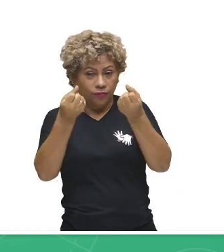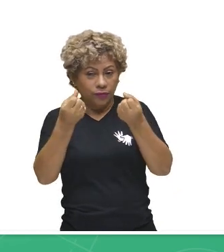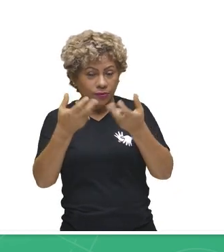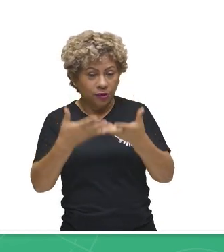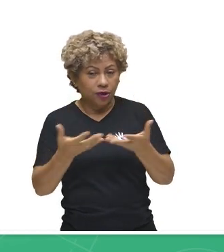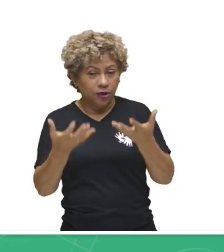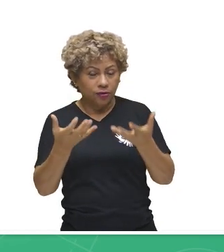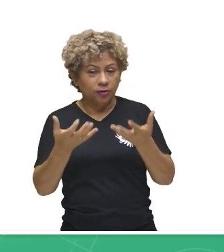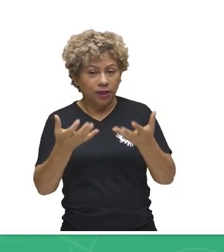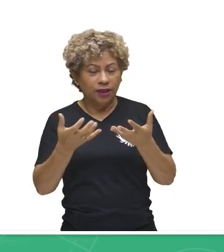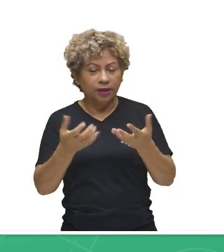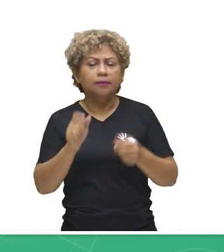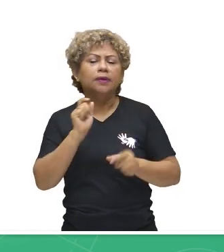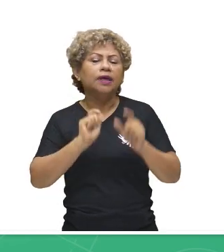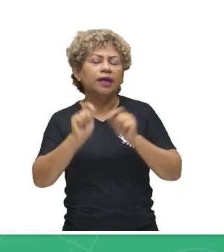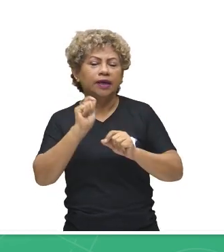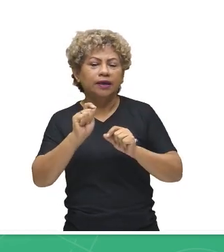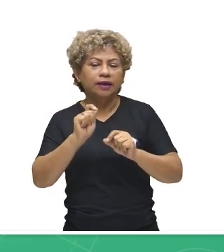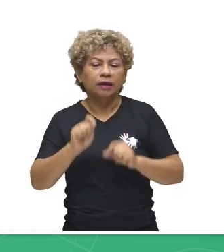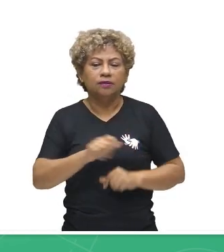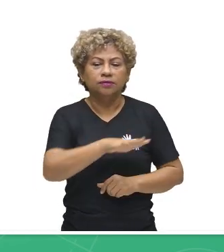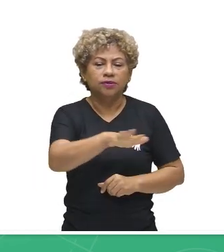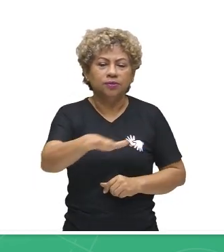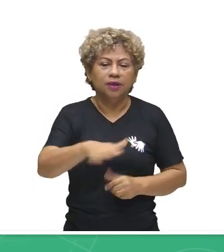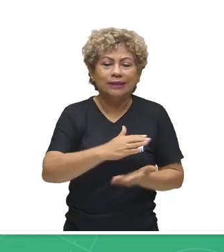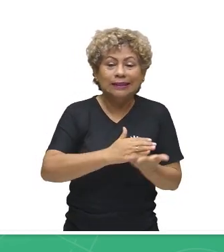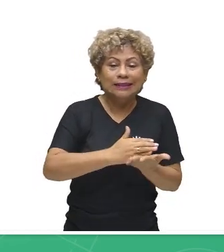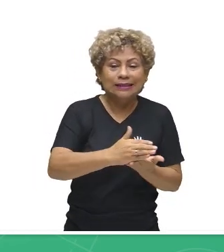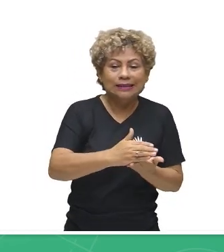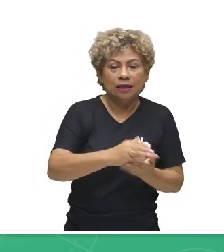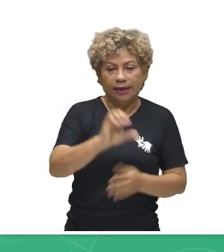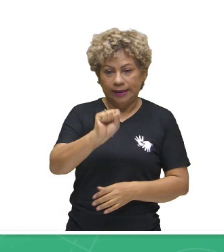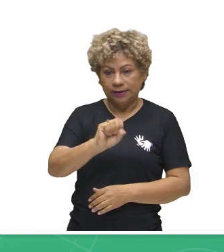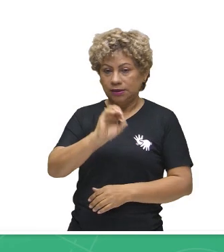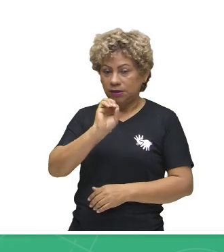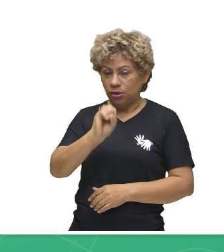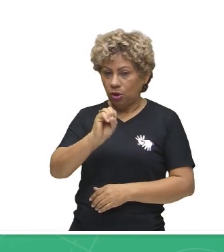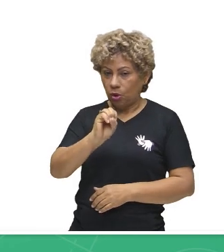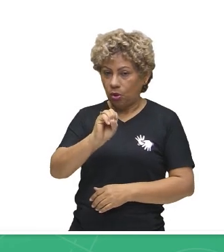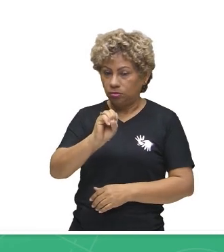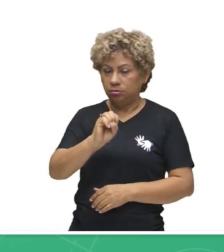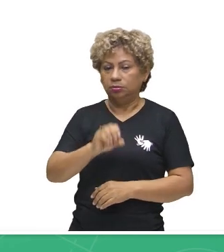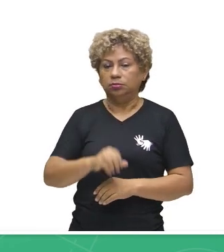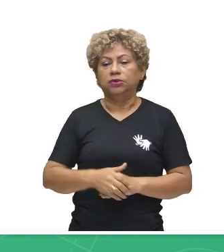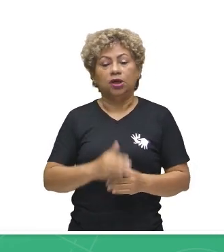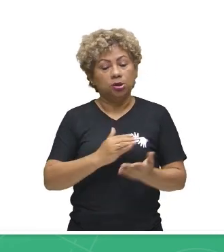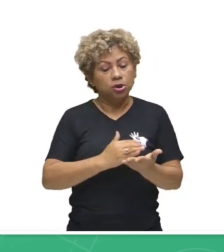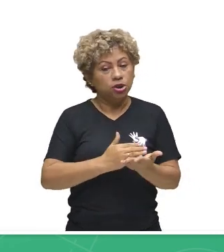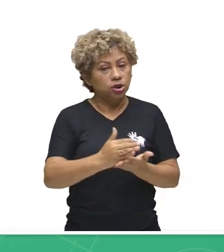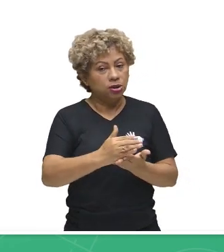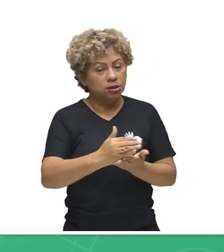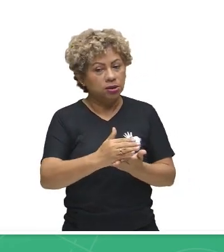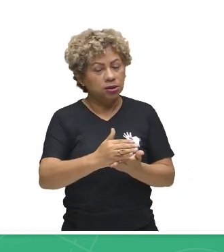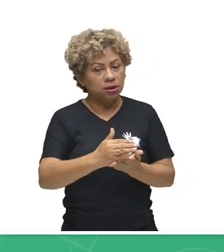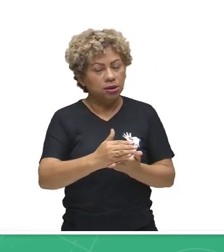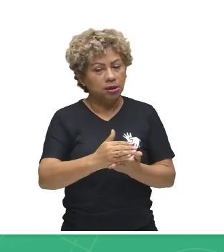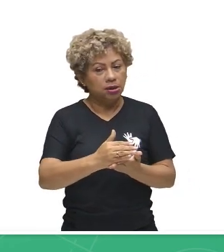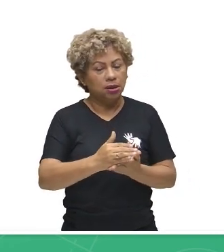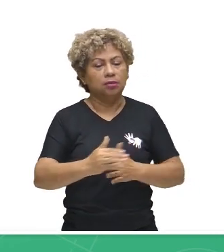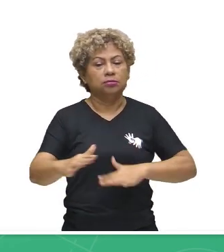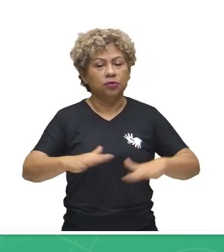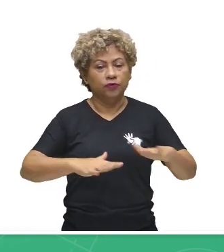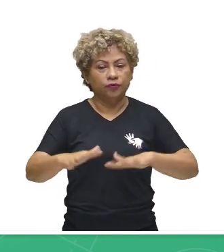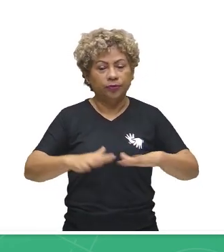espaço inicial? O espaço inicial, aonde começa o movimento, é no 6